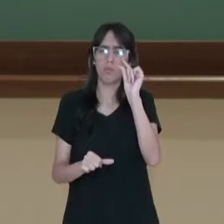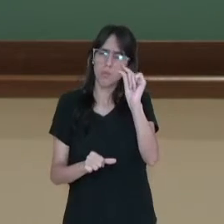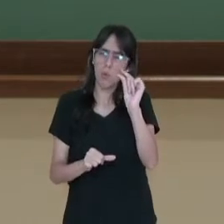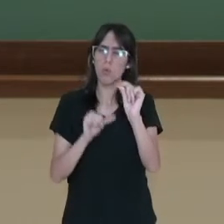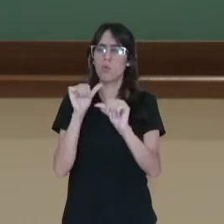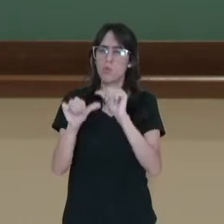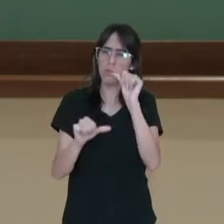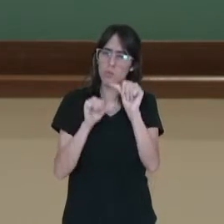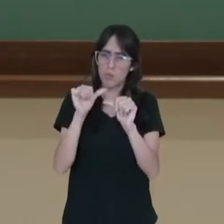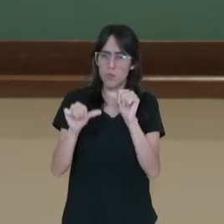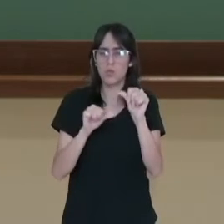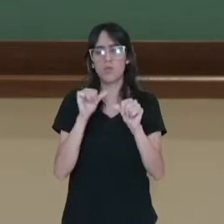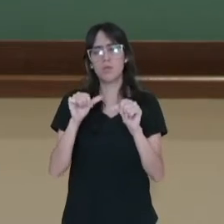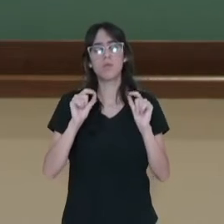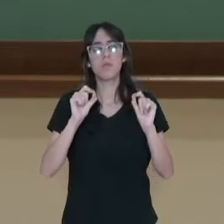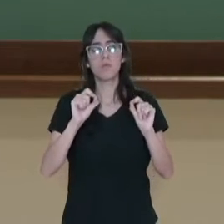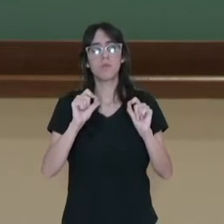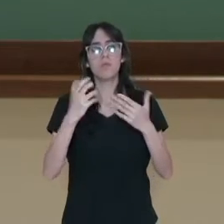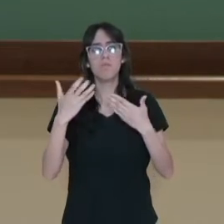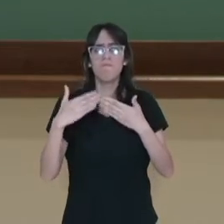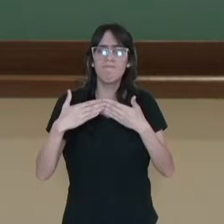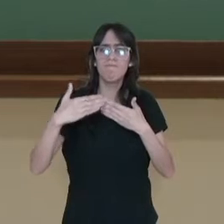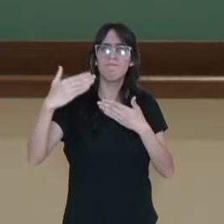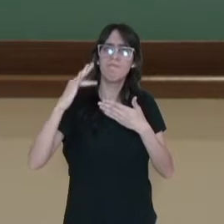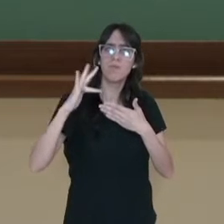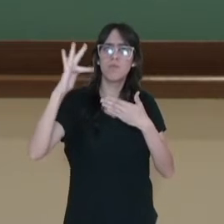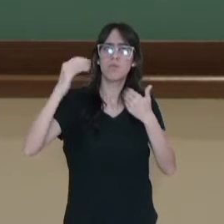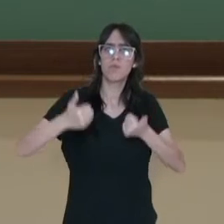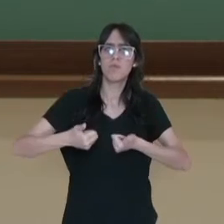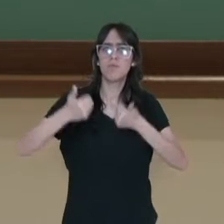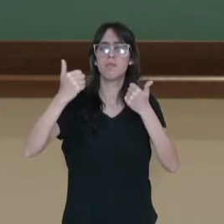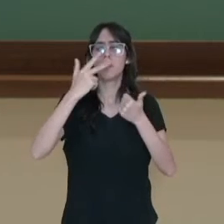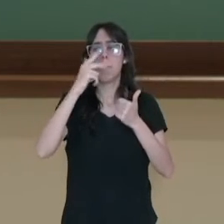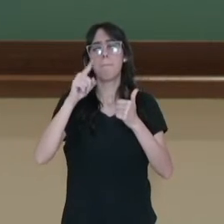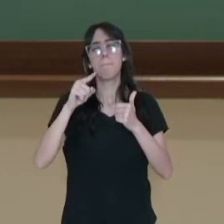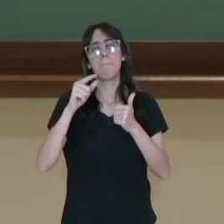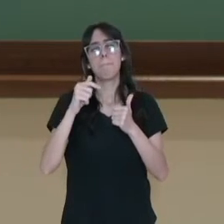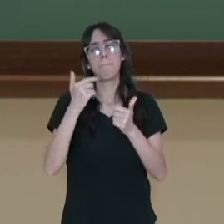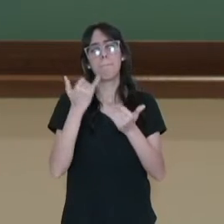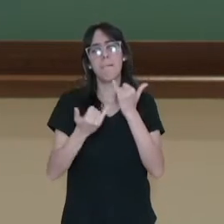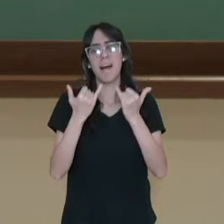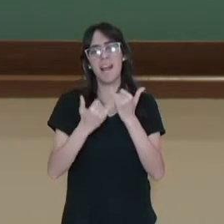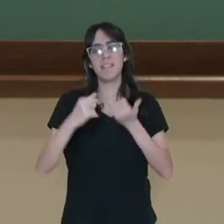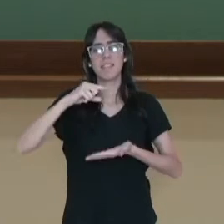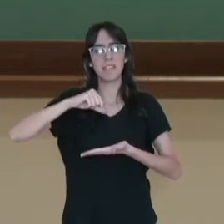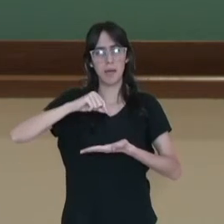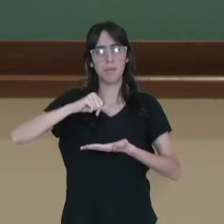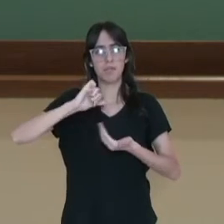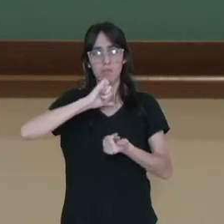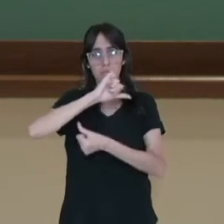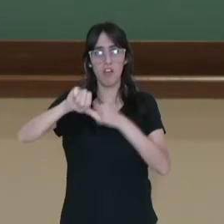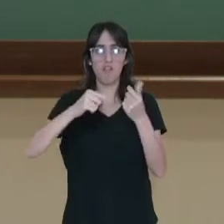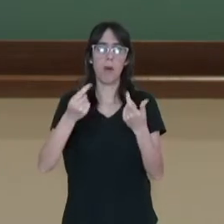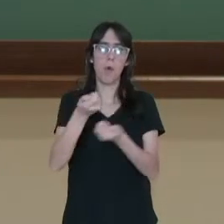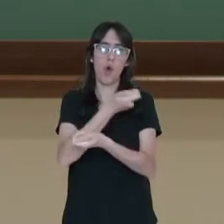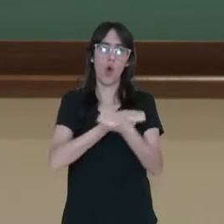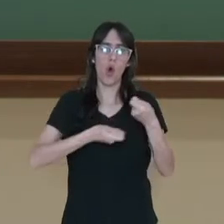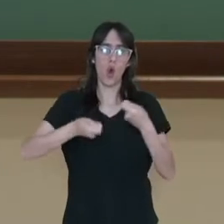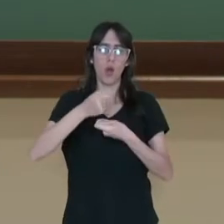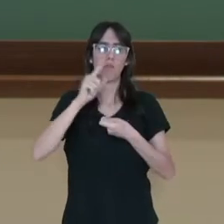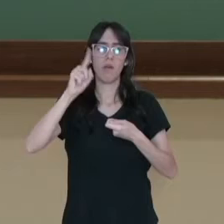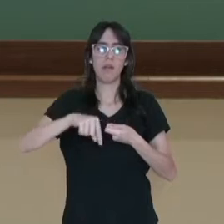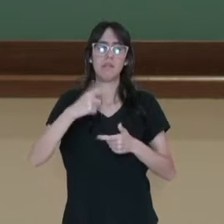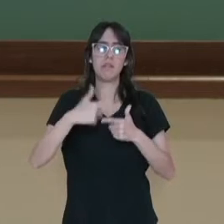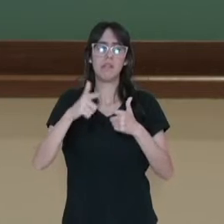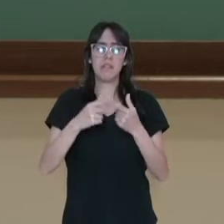aí em direção a algo próximo aí ao capitalismo. Então, uma tentativa de reforma econômica para diminuir a crise econômica